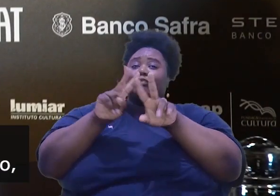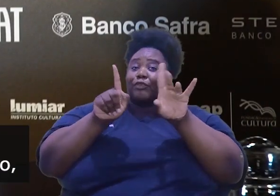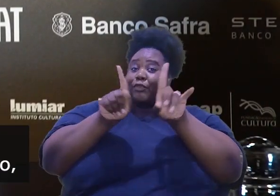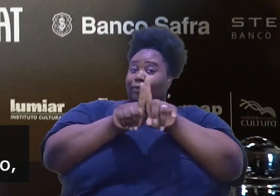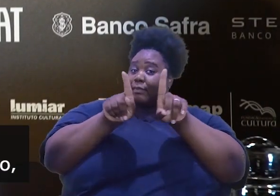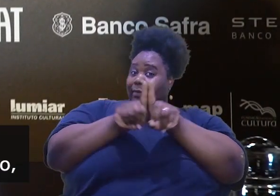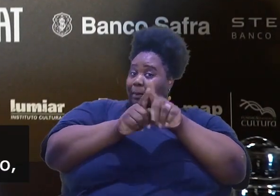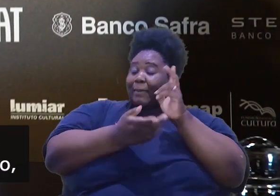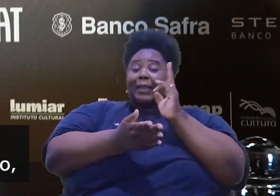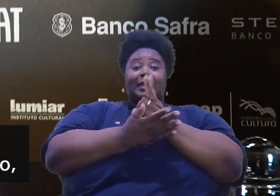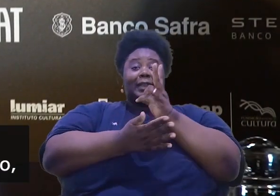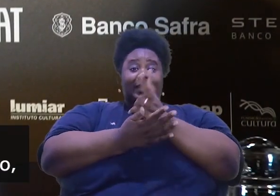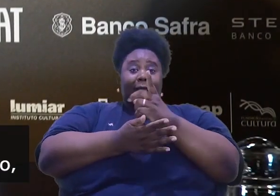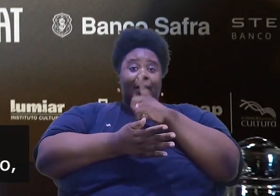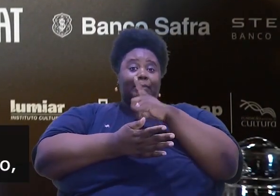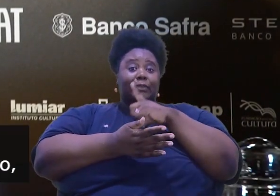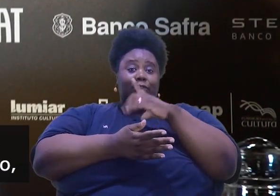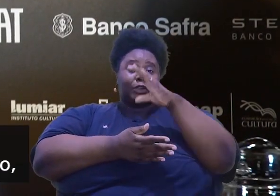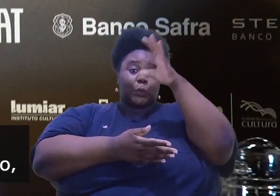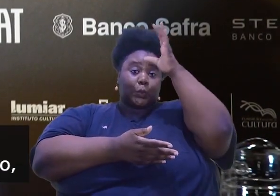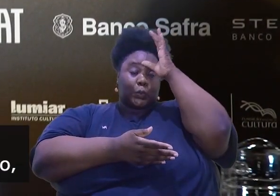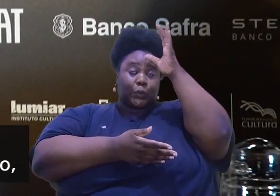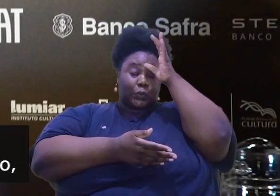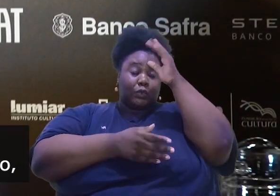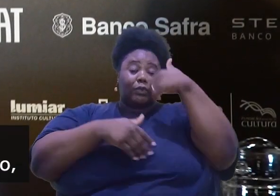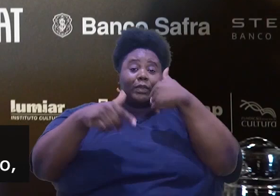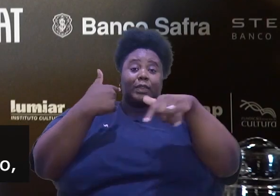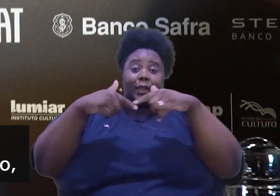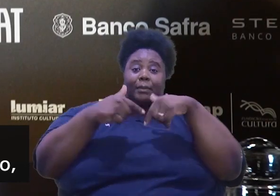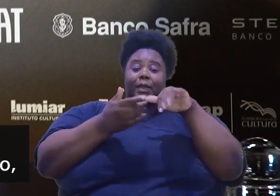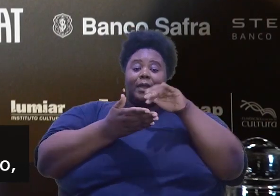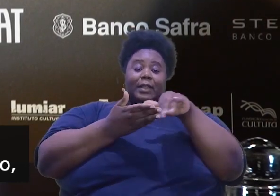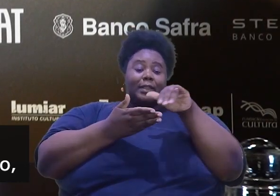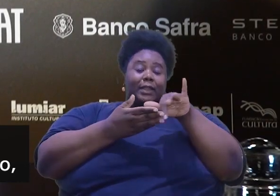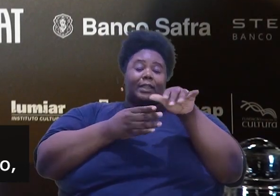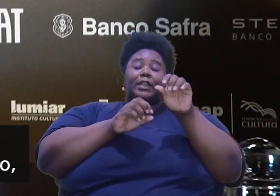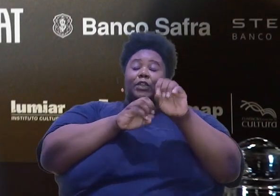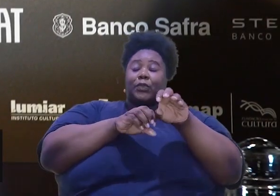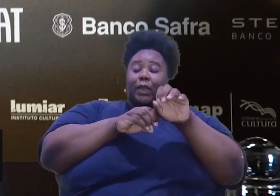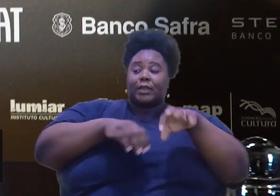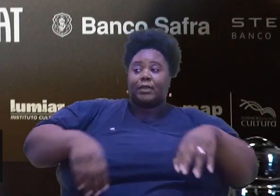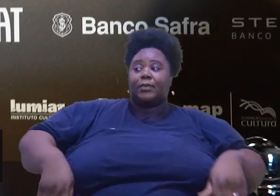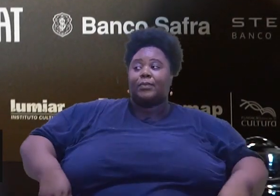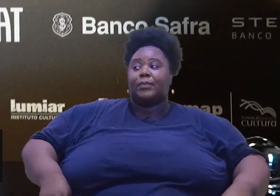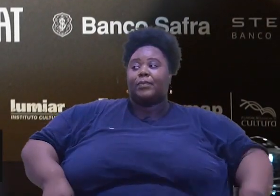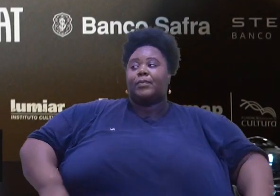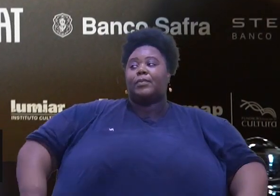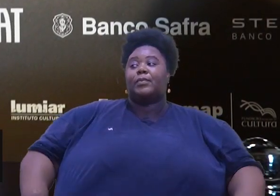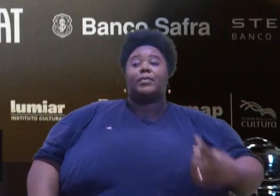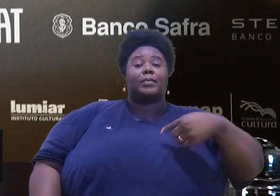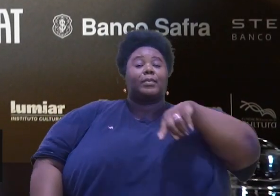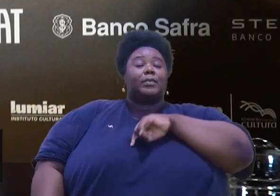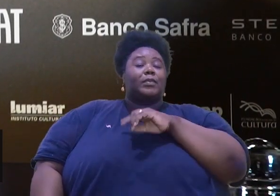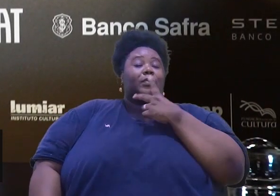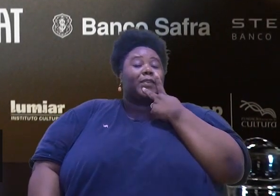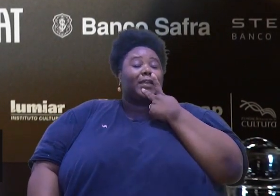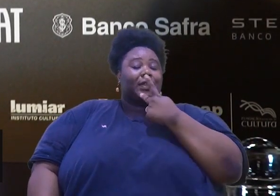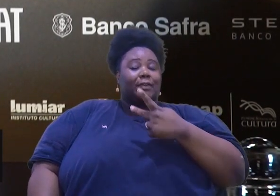também sempre tinha o tio Catarino, que trabalhava na Secretaria de Educação, nos passava